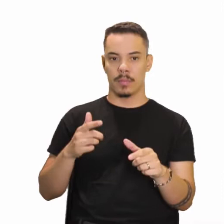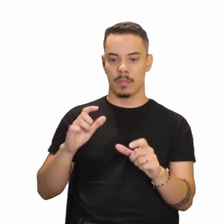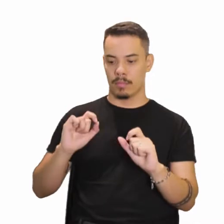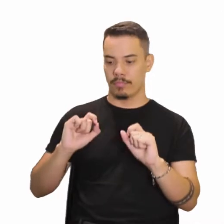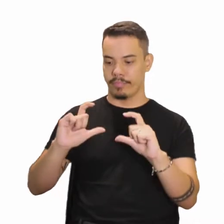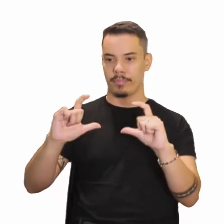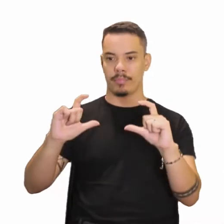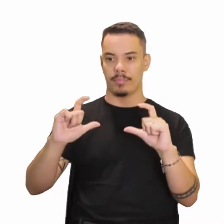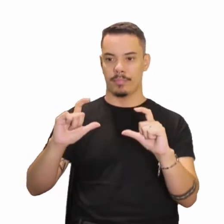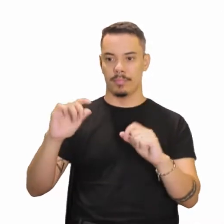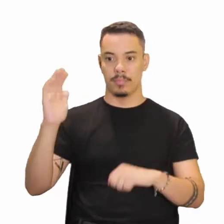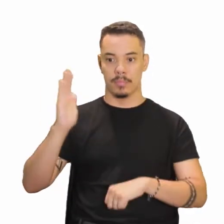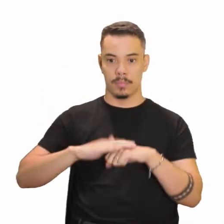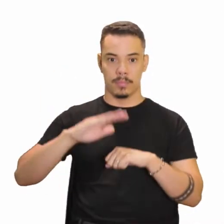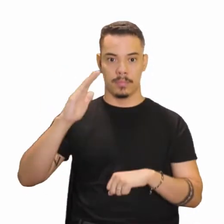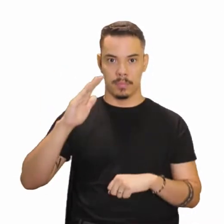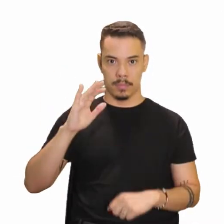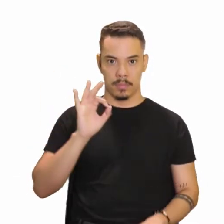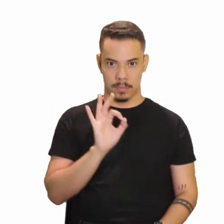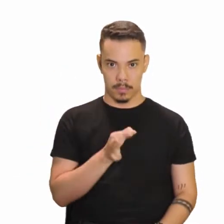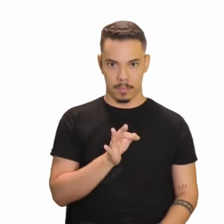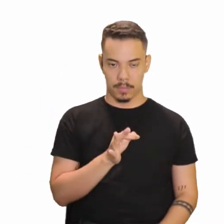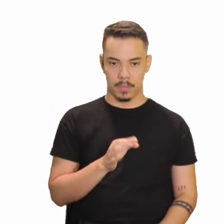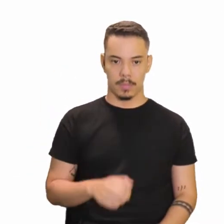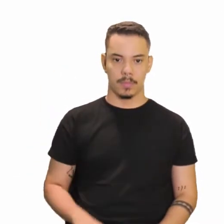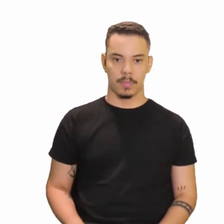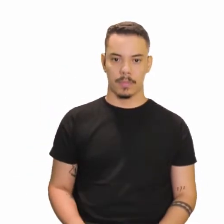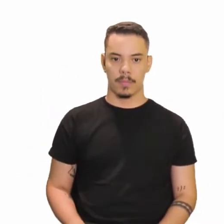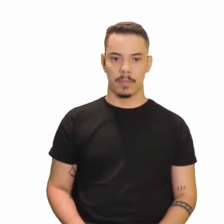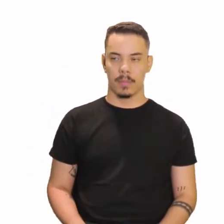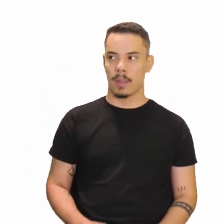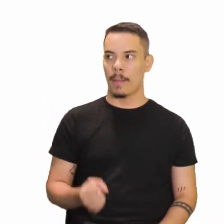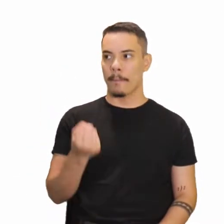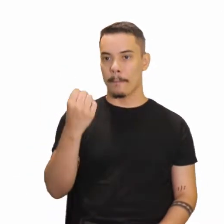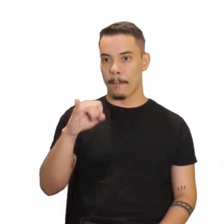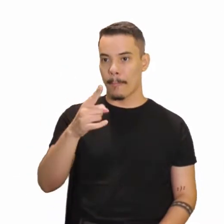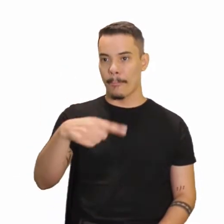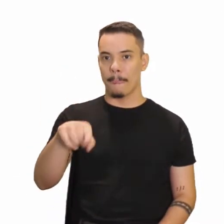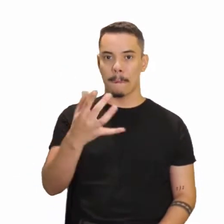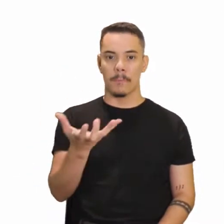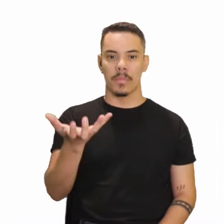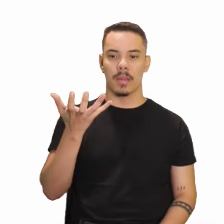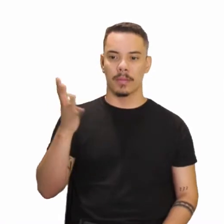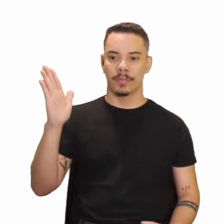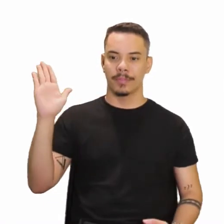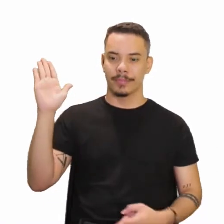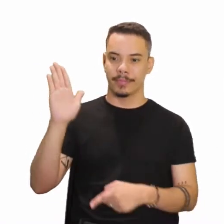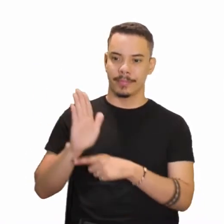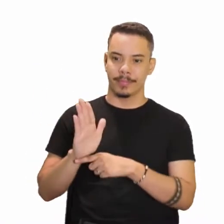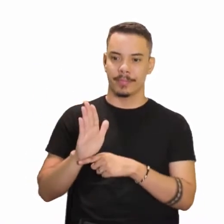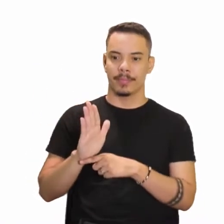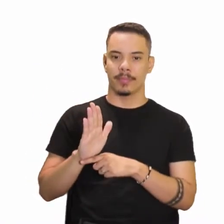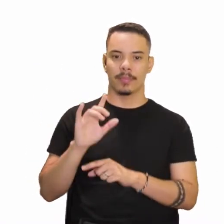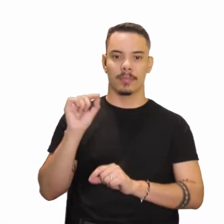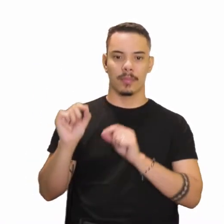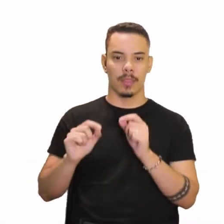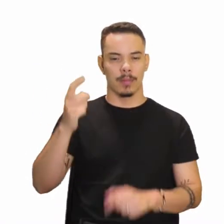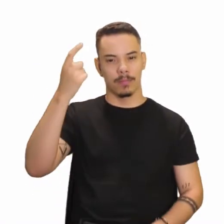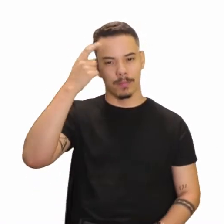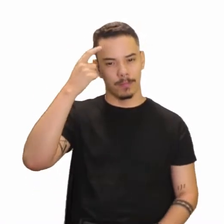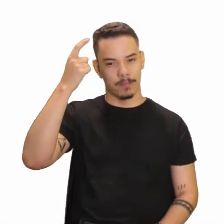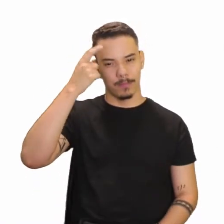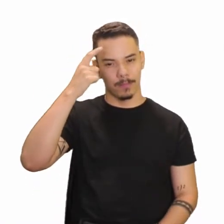maior destaque com a fonte maior se você quer expressar um